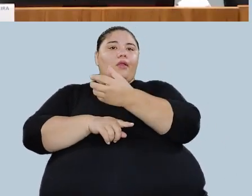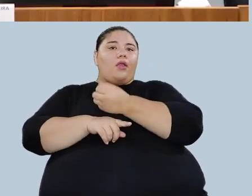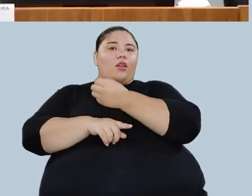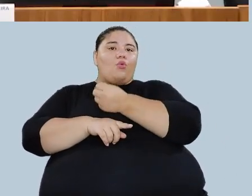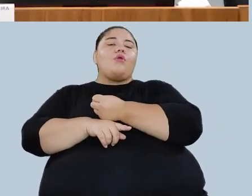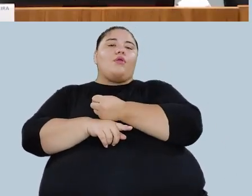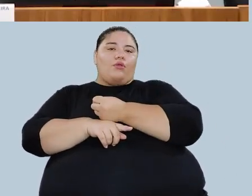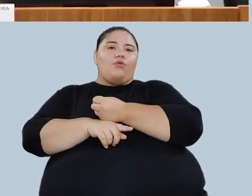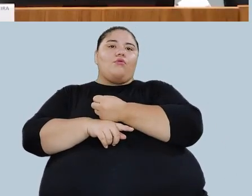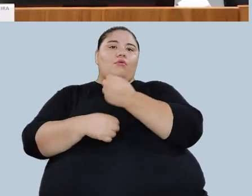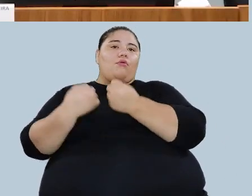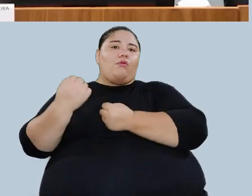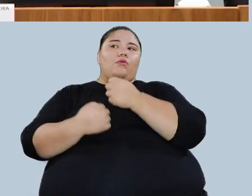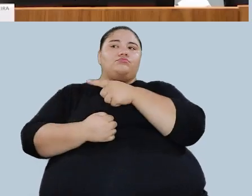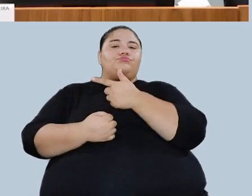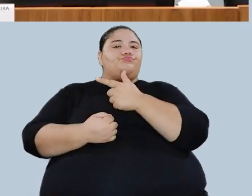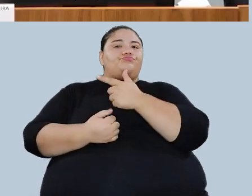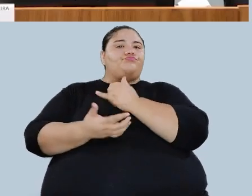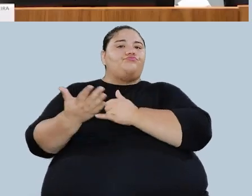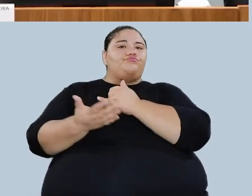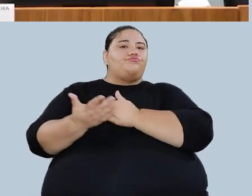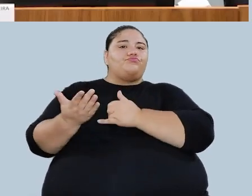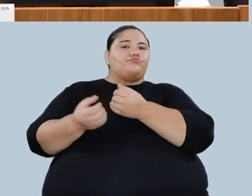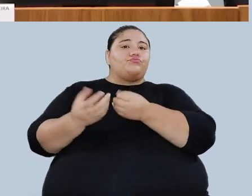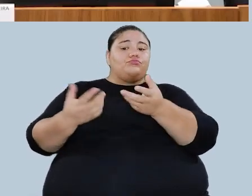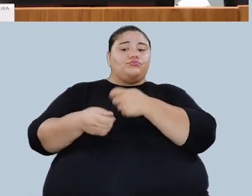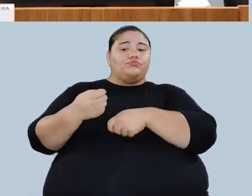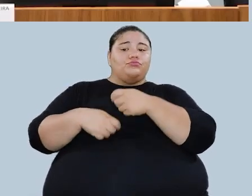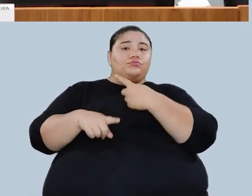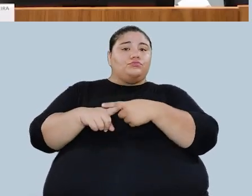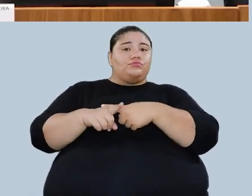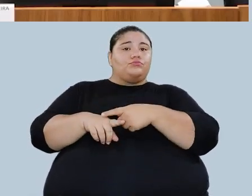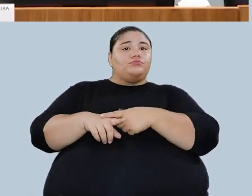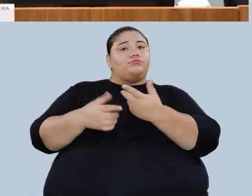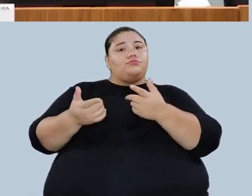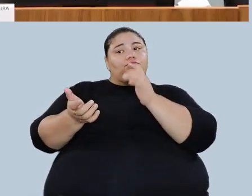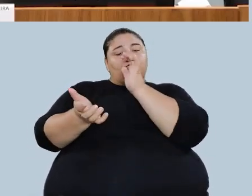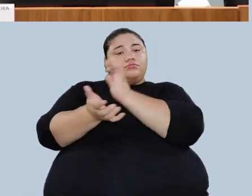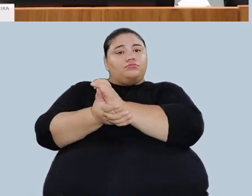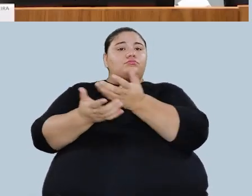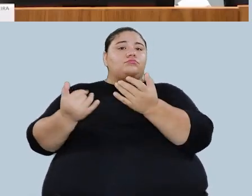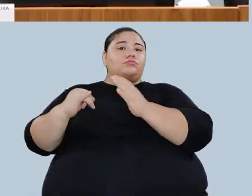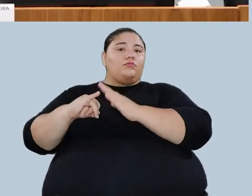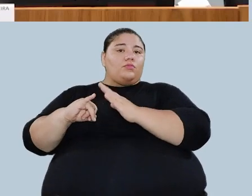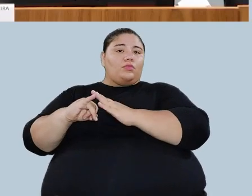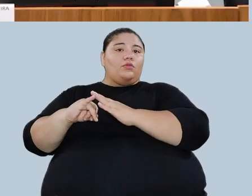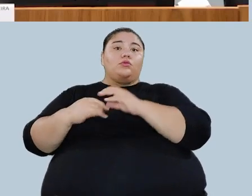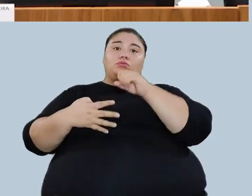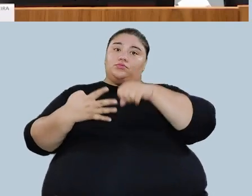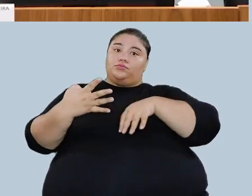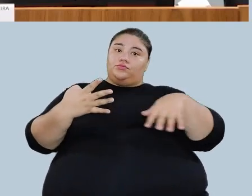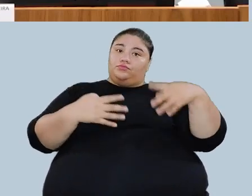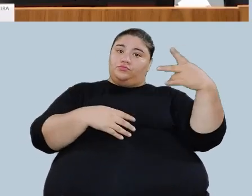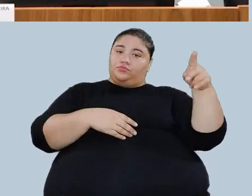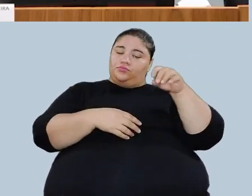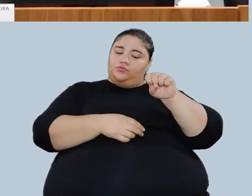não tem incidência tributária no serviço, porque é locação de bens móveis, jurisprudência do Supremo Tribunal